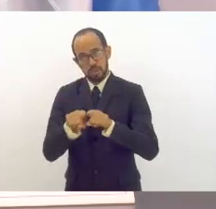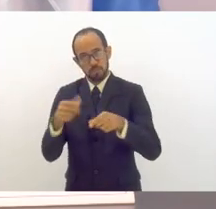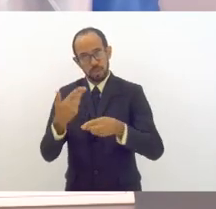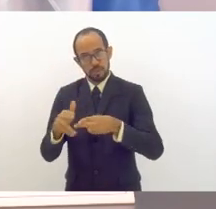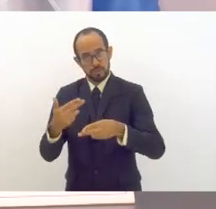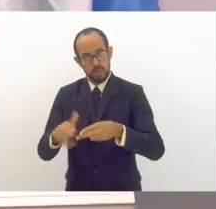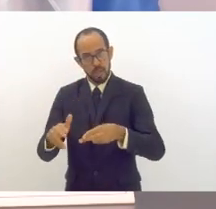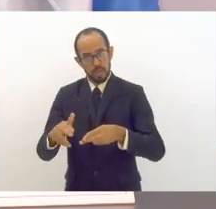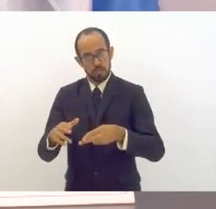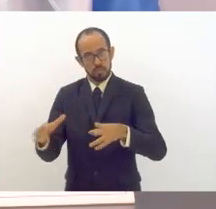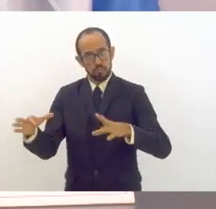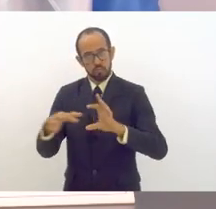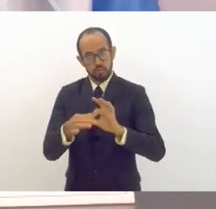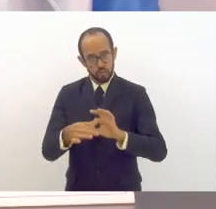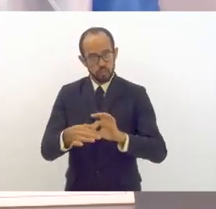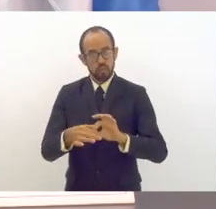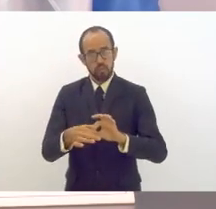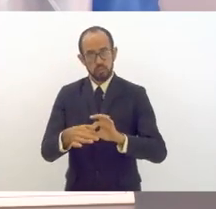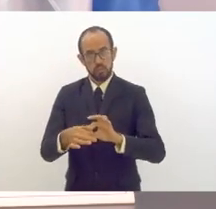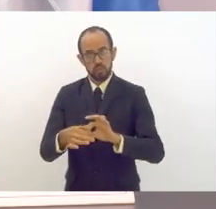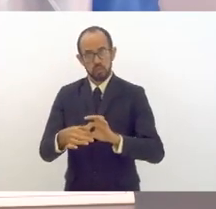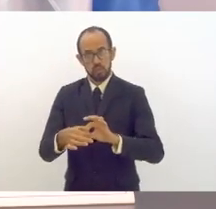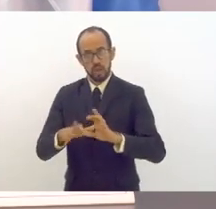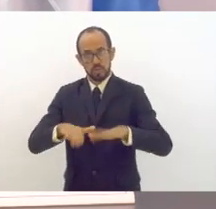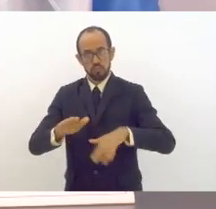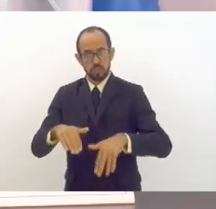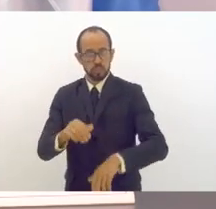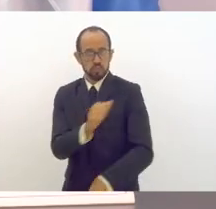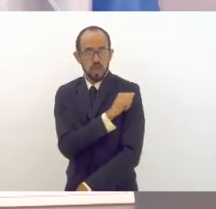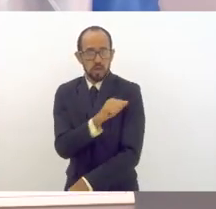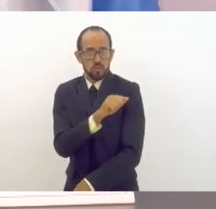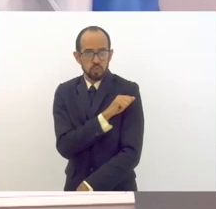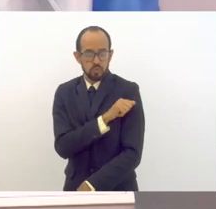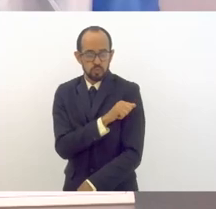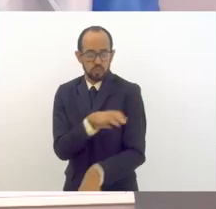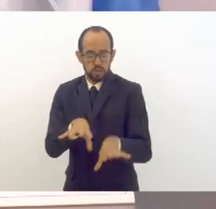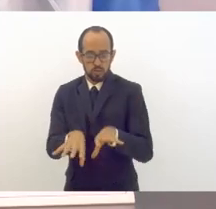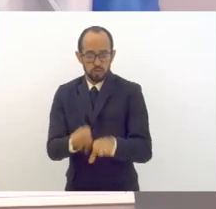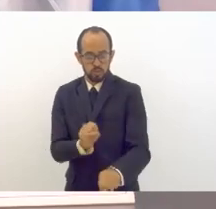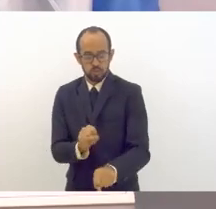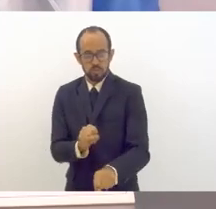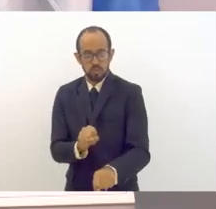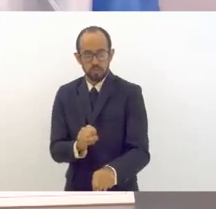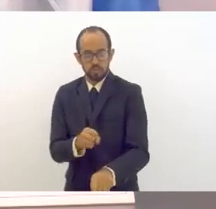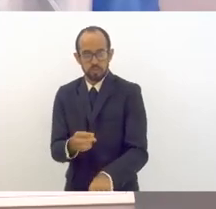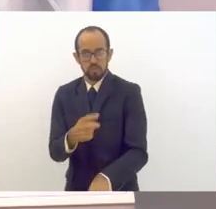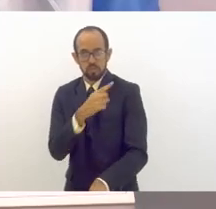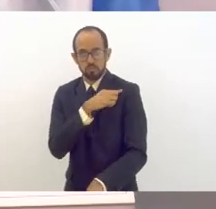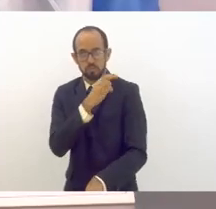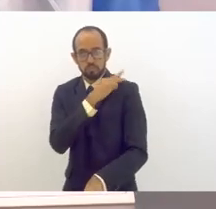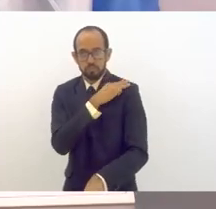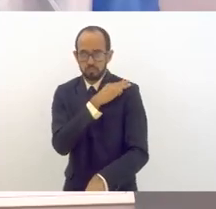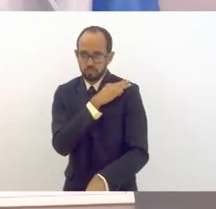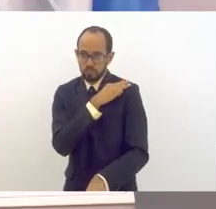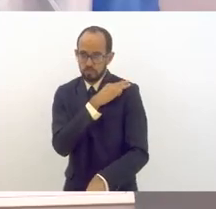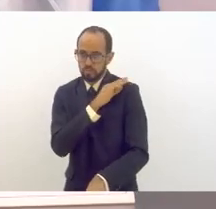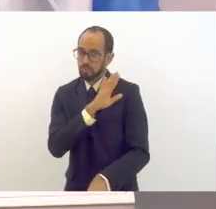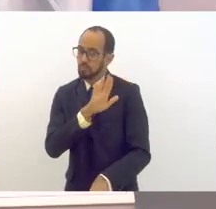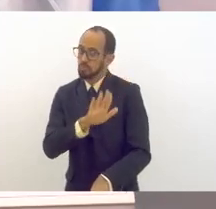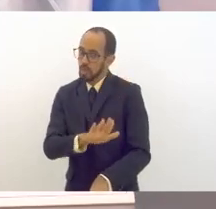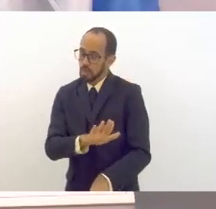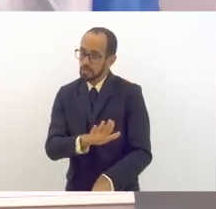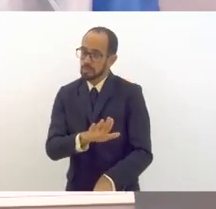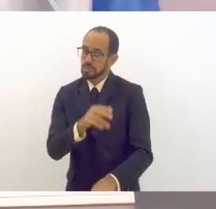Muitas vezes o aluno que foi considerado concluinte do ensino médio ou concluinte de um ano de escolaridade, ele, na prática, não